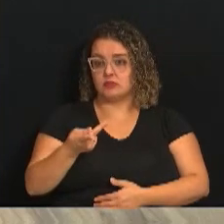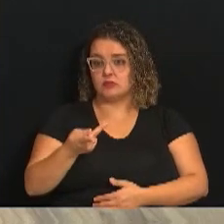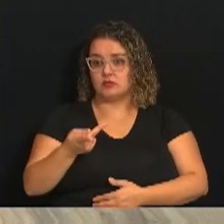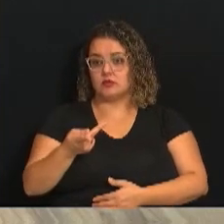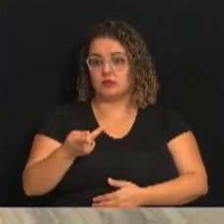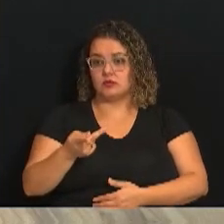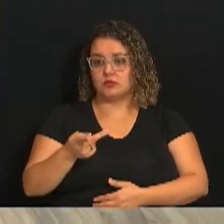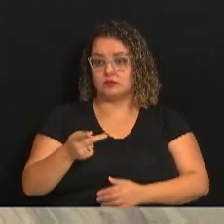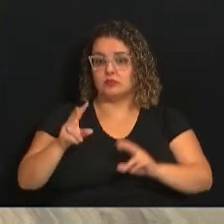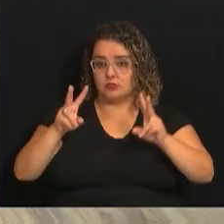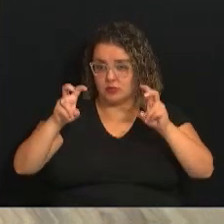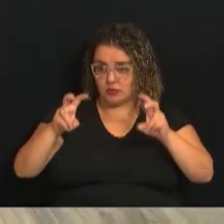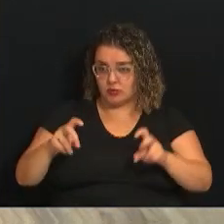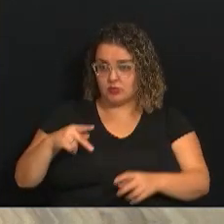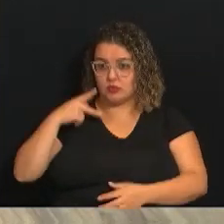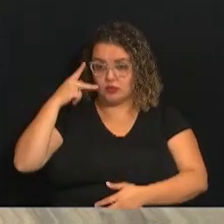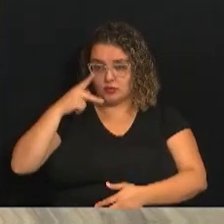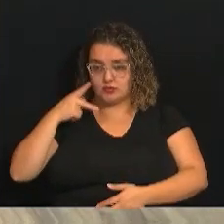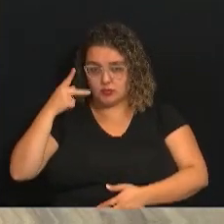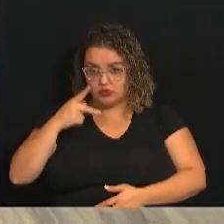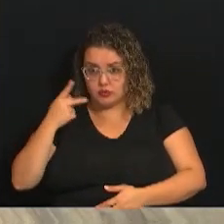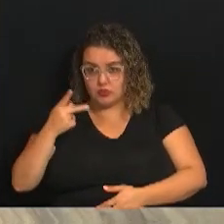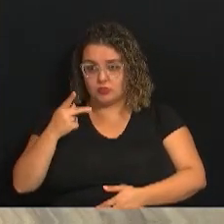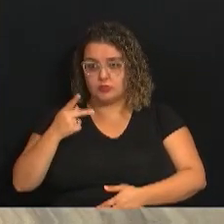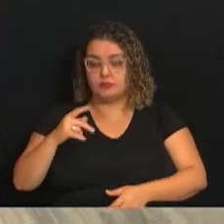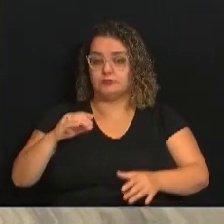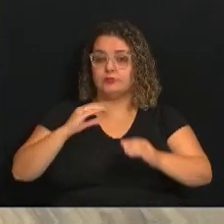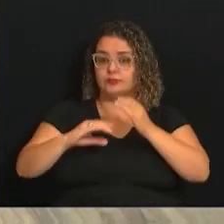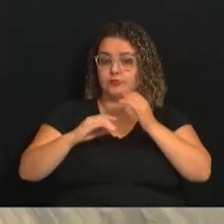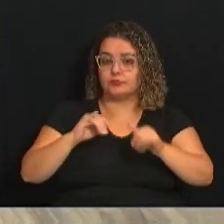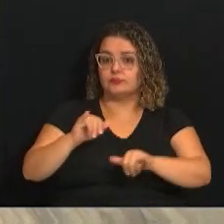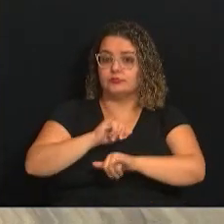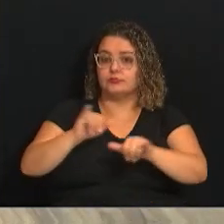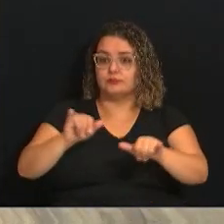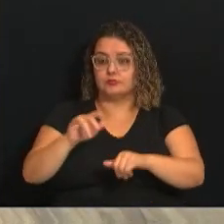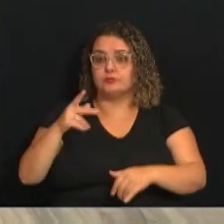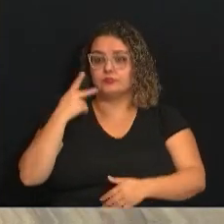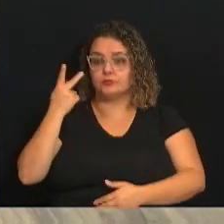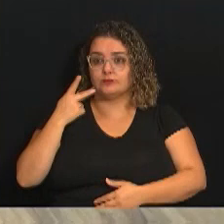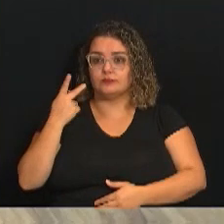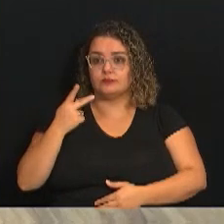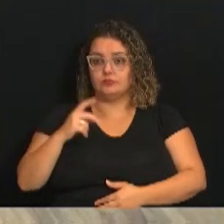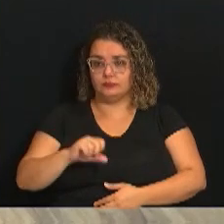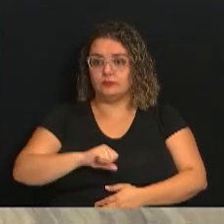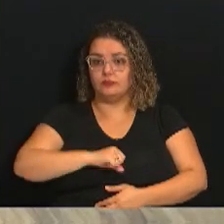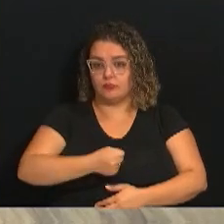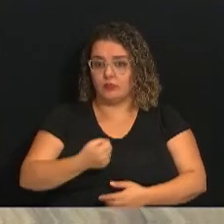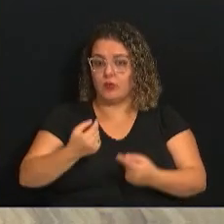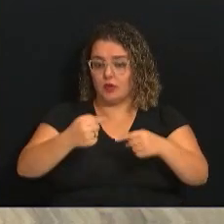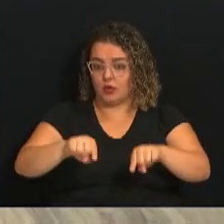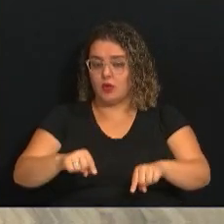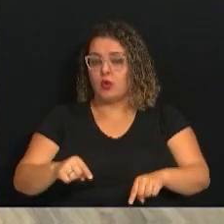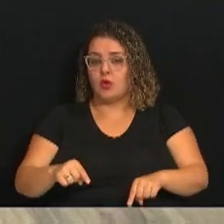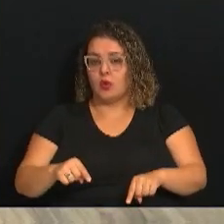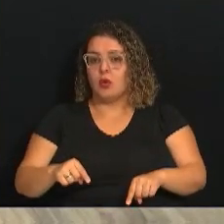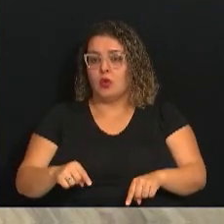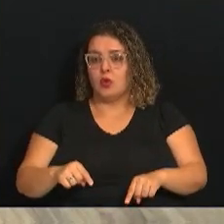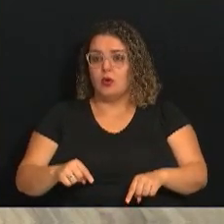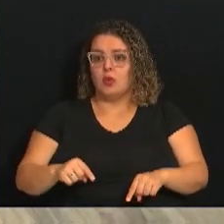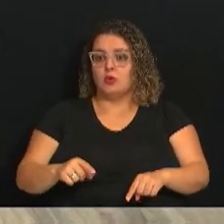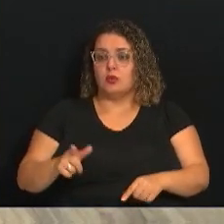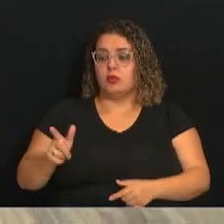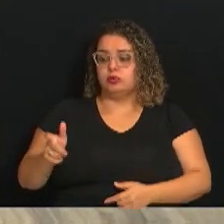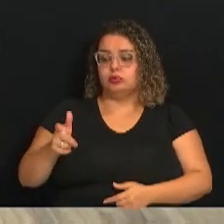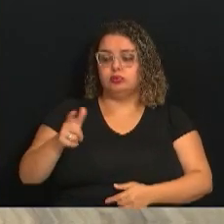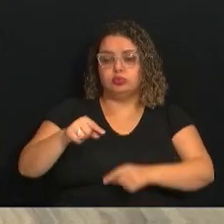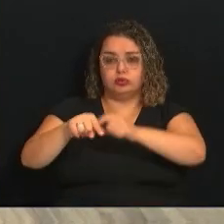aqueles parlamentares que, durante o comunicado de vereadores, protestaram, né, contra um atentado que aconteceu no